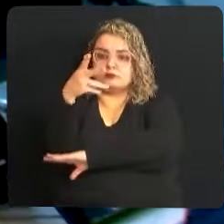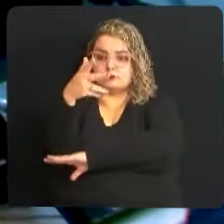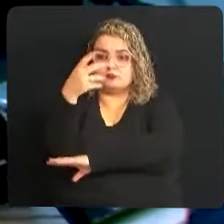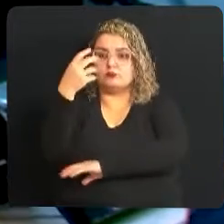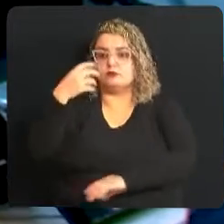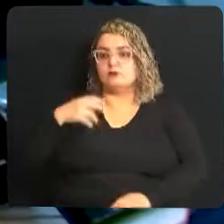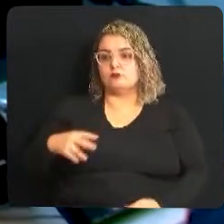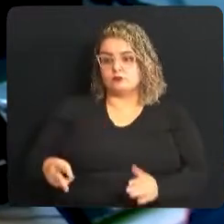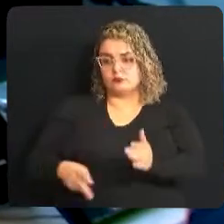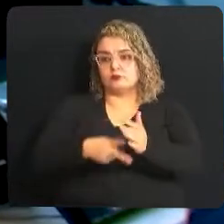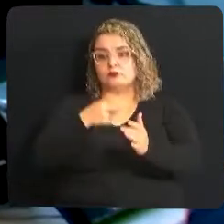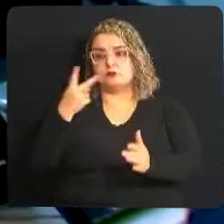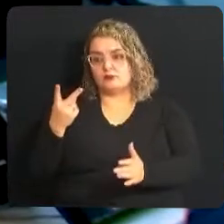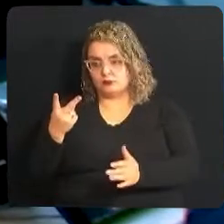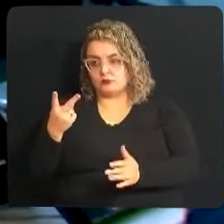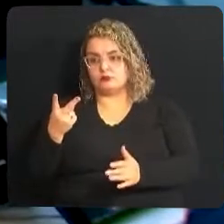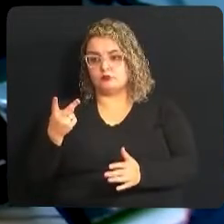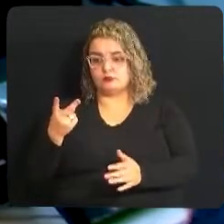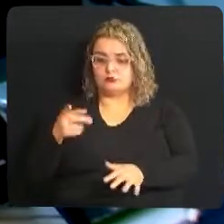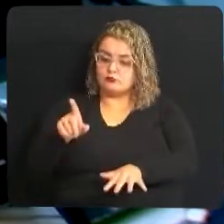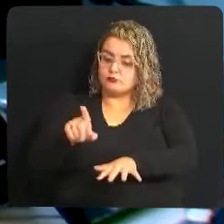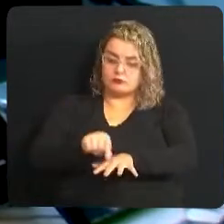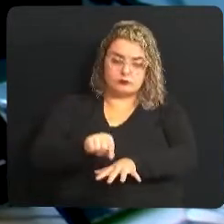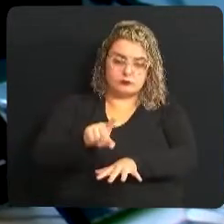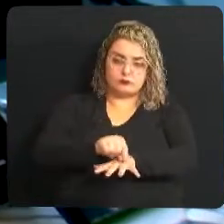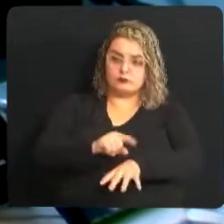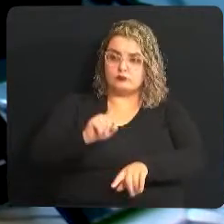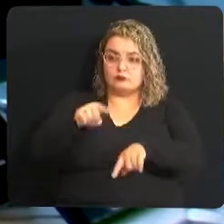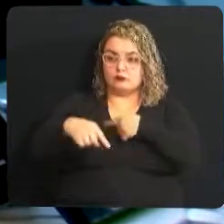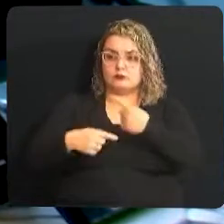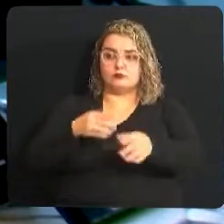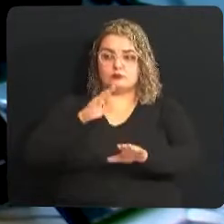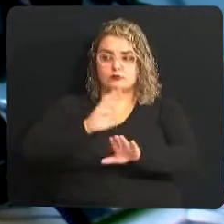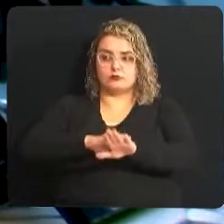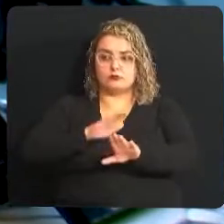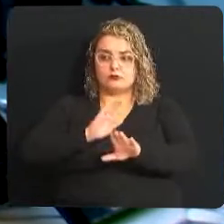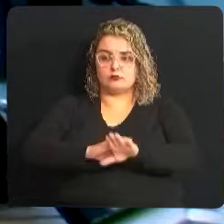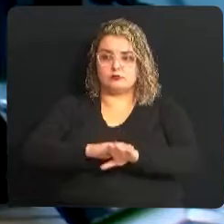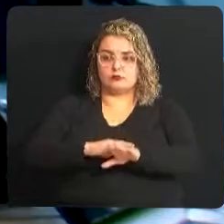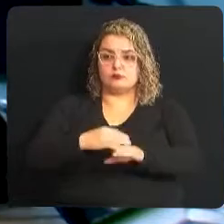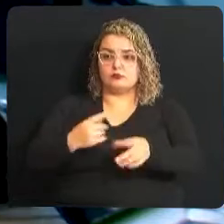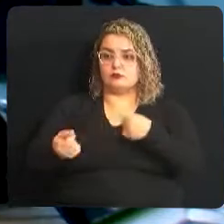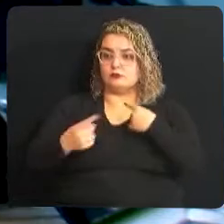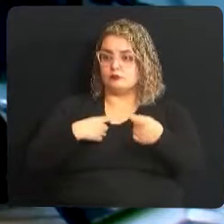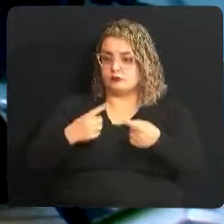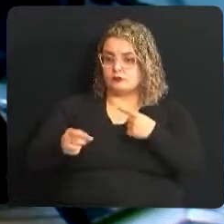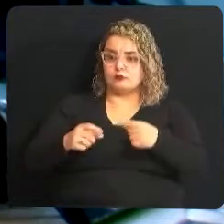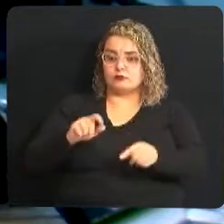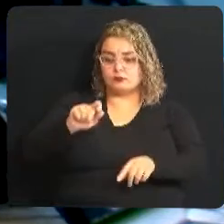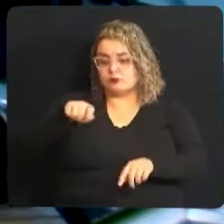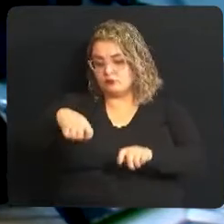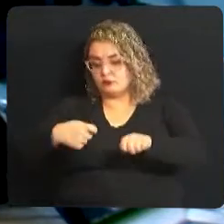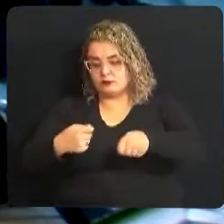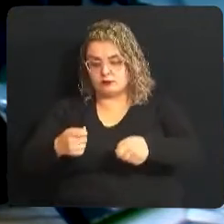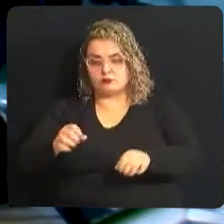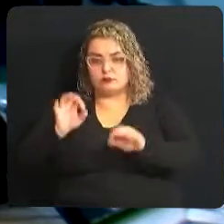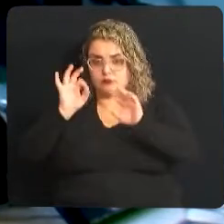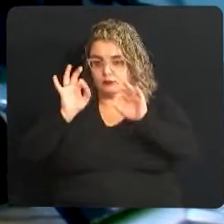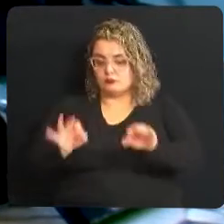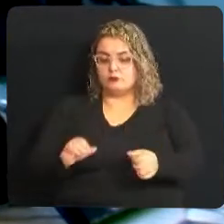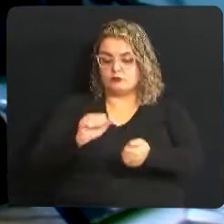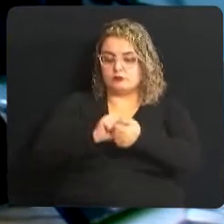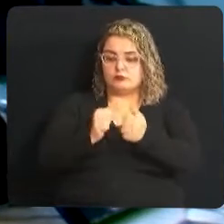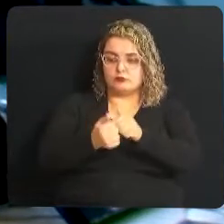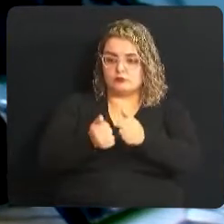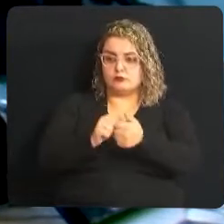Em segunda alternativa, outra medida de trânsito, de sinalização, de adequação